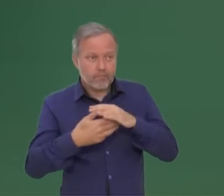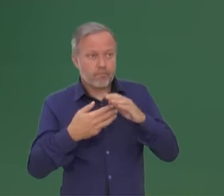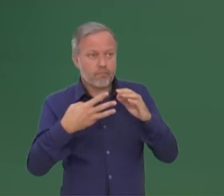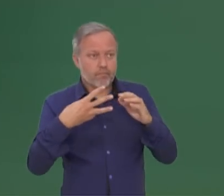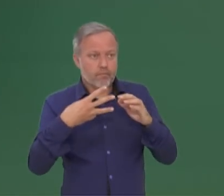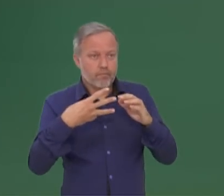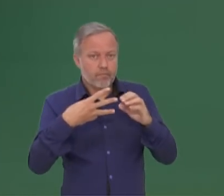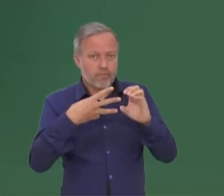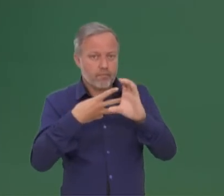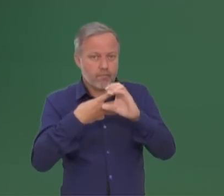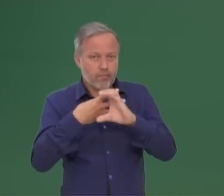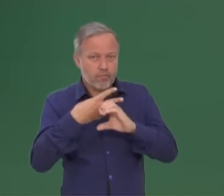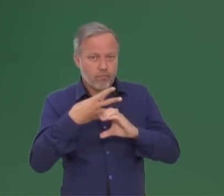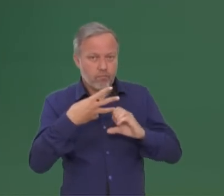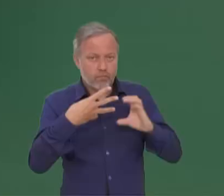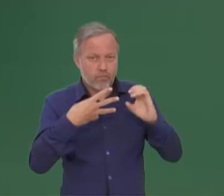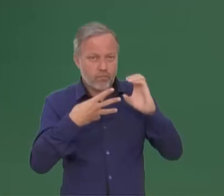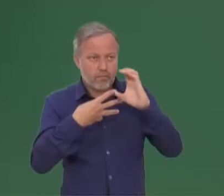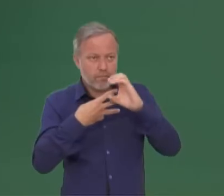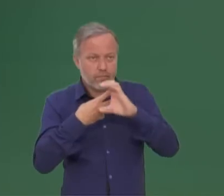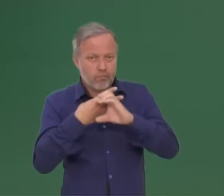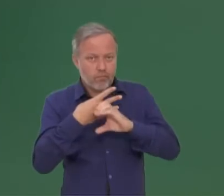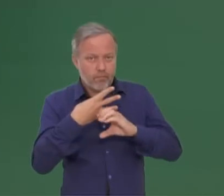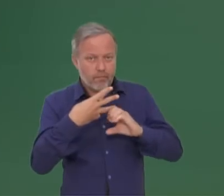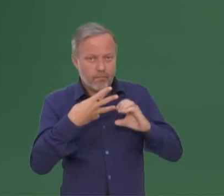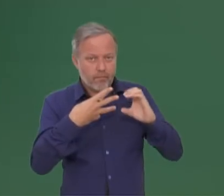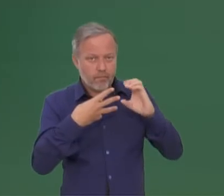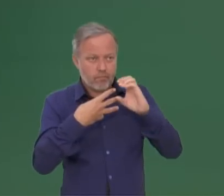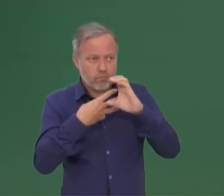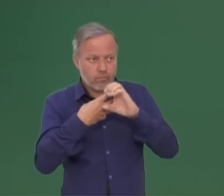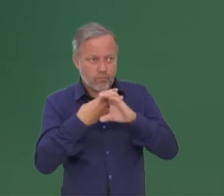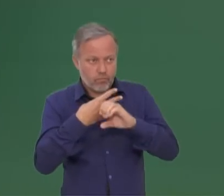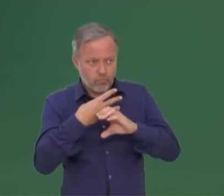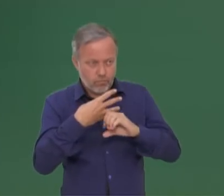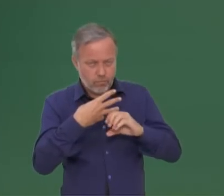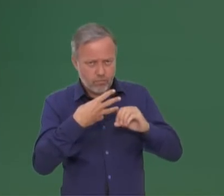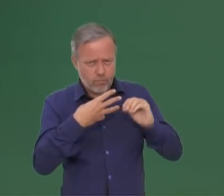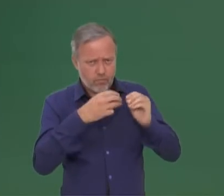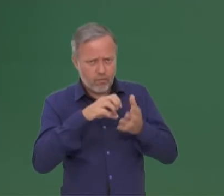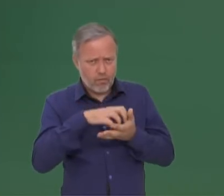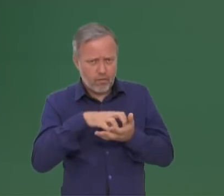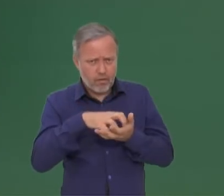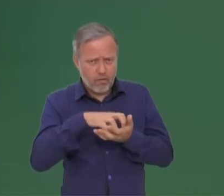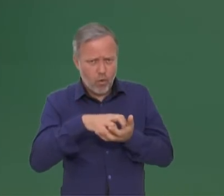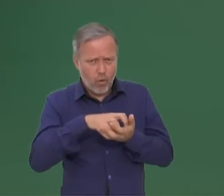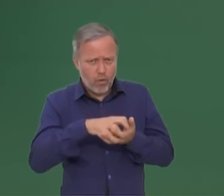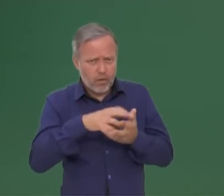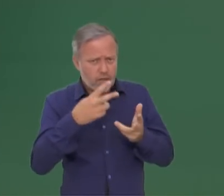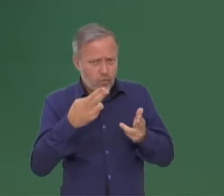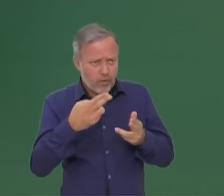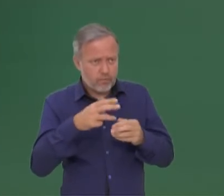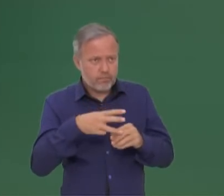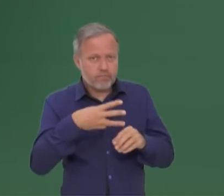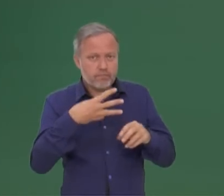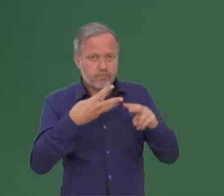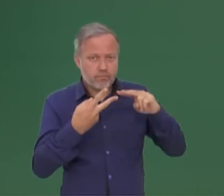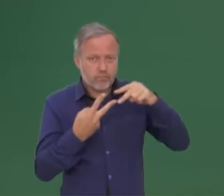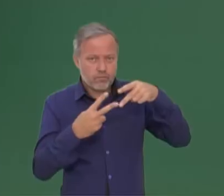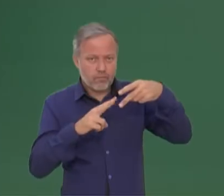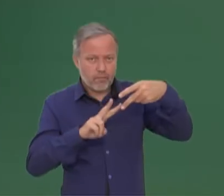célula. Citoplasma, que preenche, é aquele líquido viscoso, gelatinoso. E o